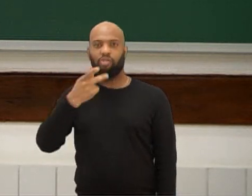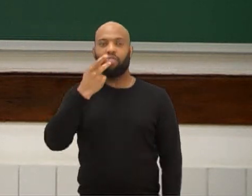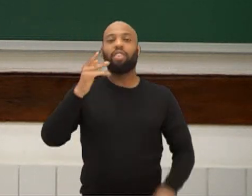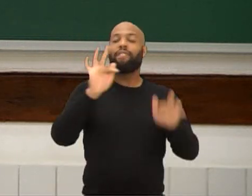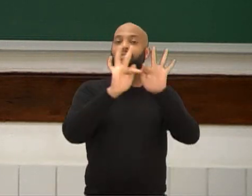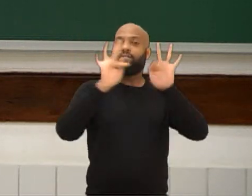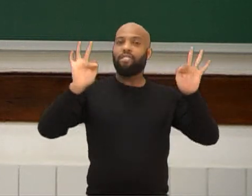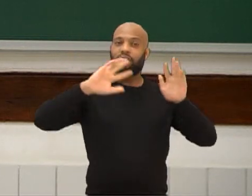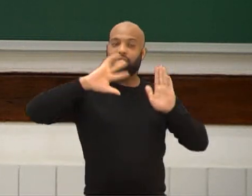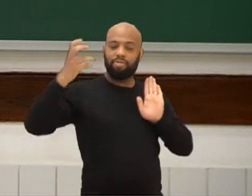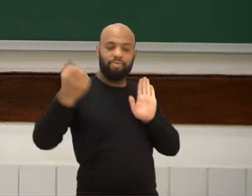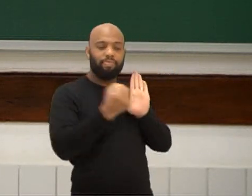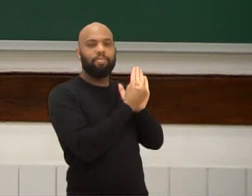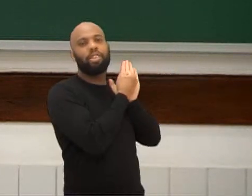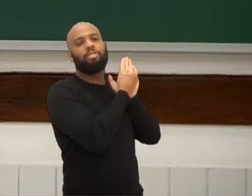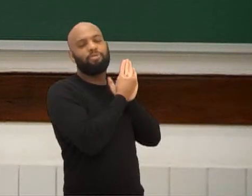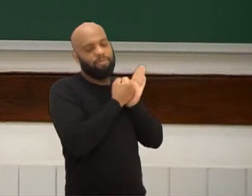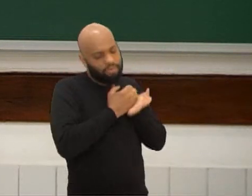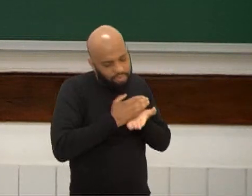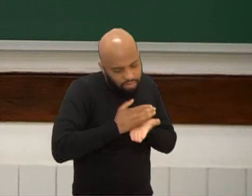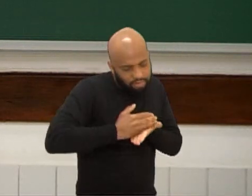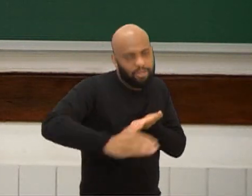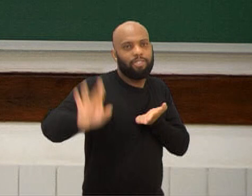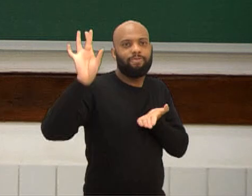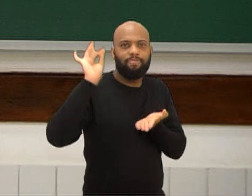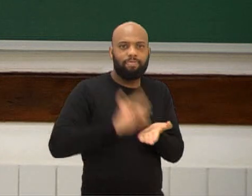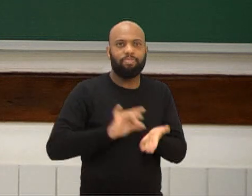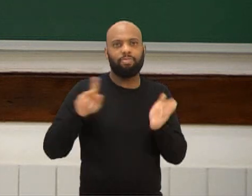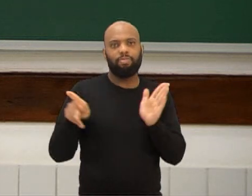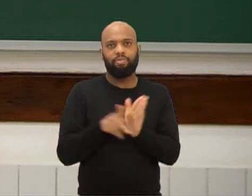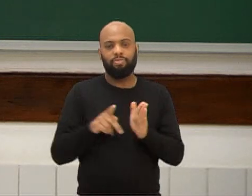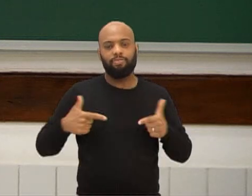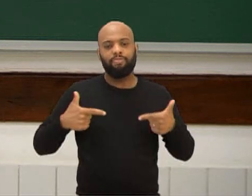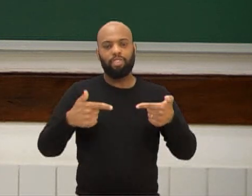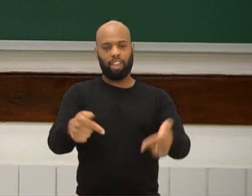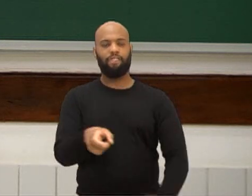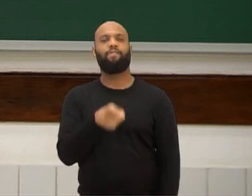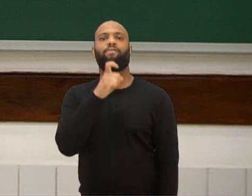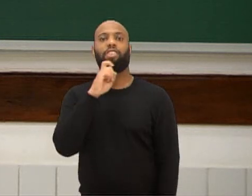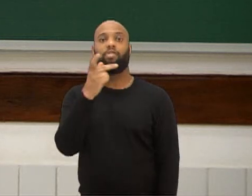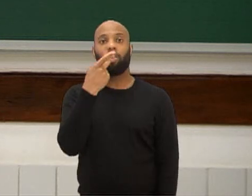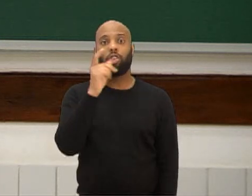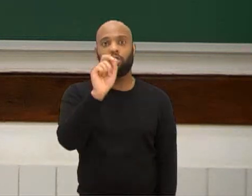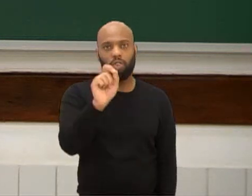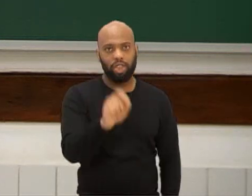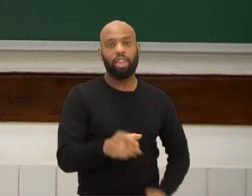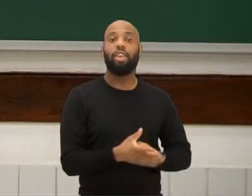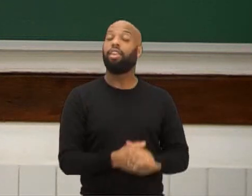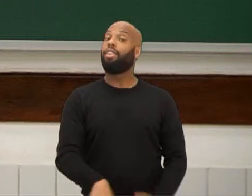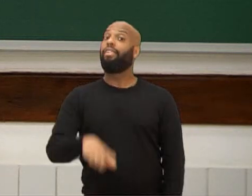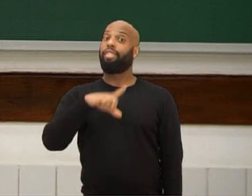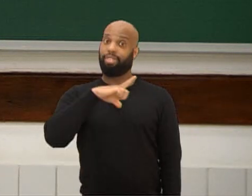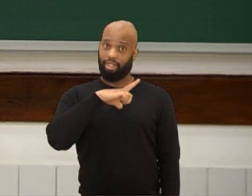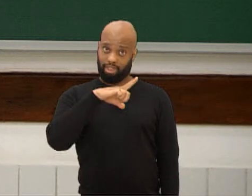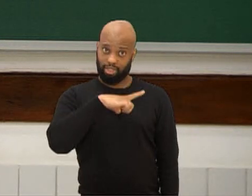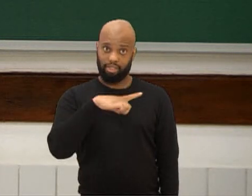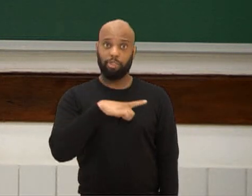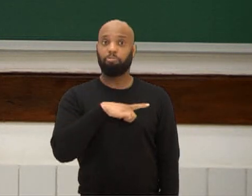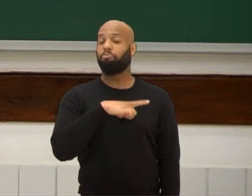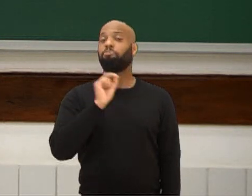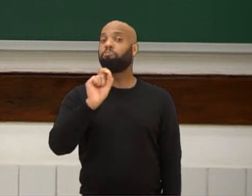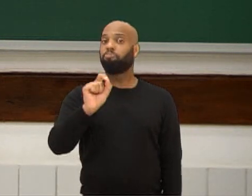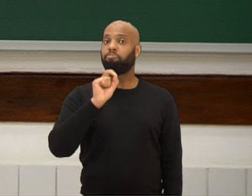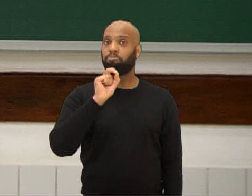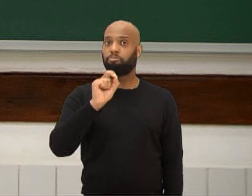que marcam o início real da Guerra Fria. Ele vai dizer o seguinte: existe